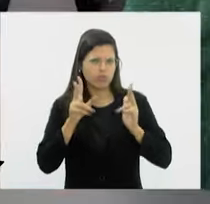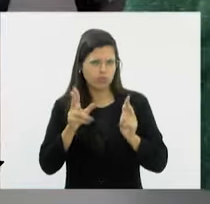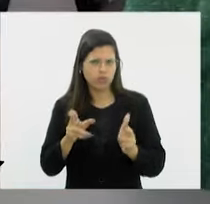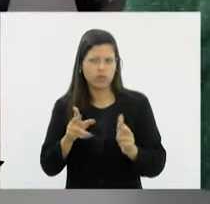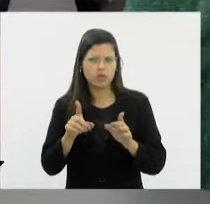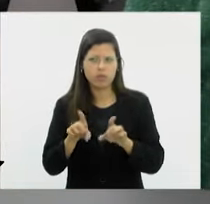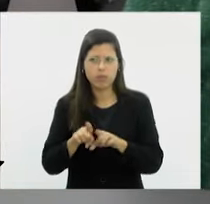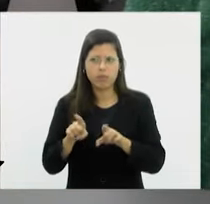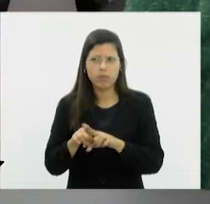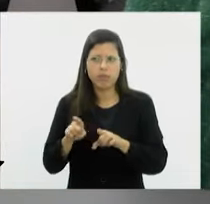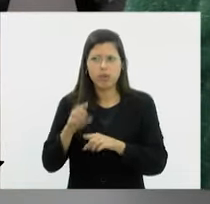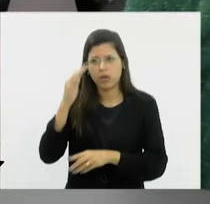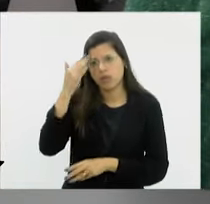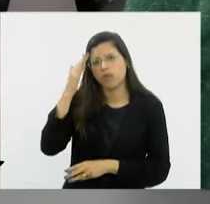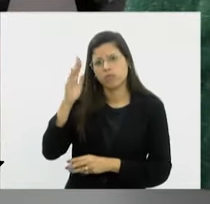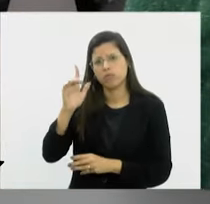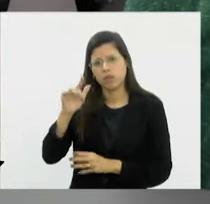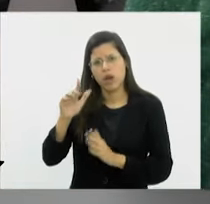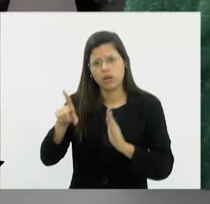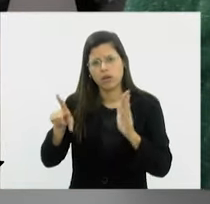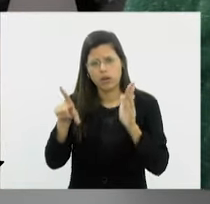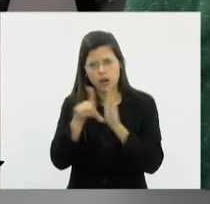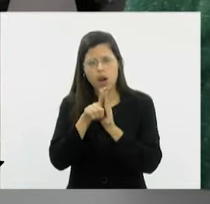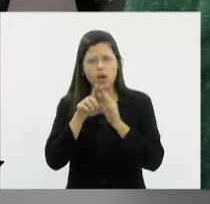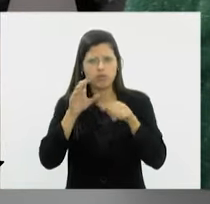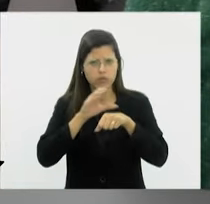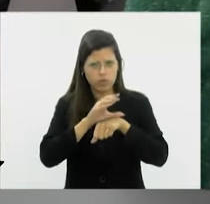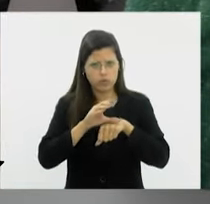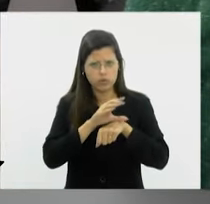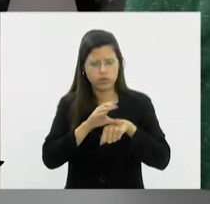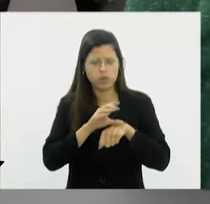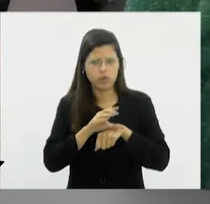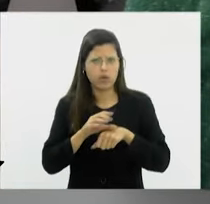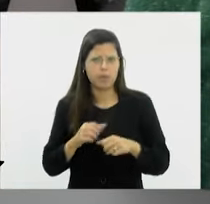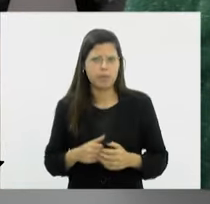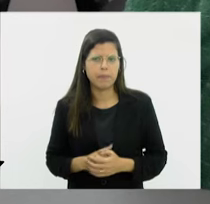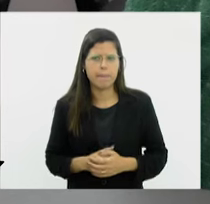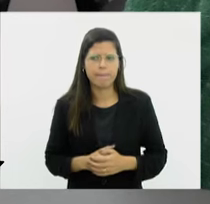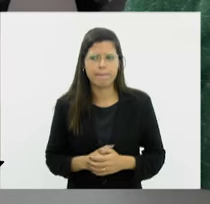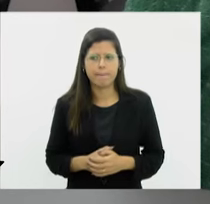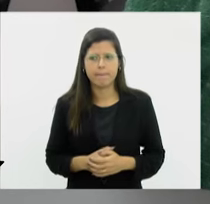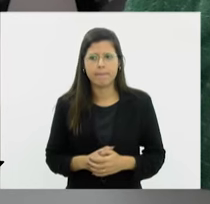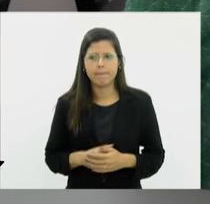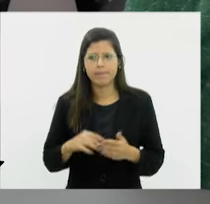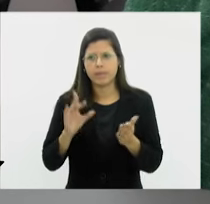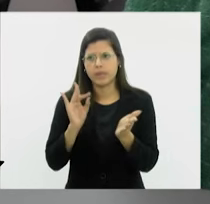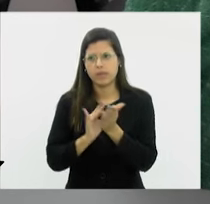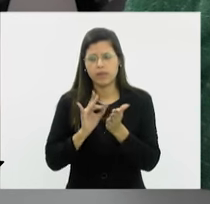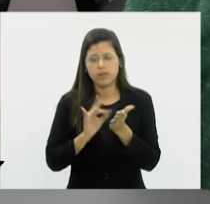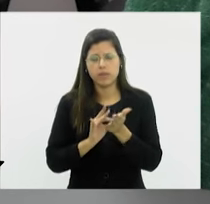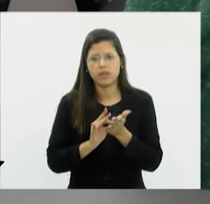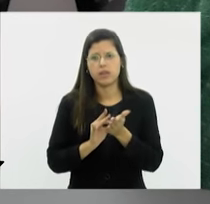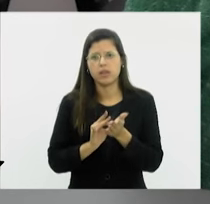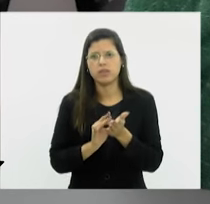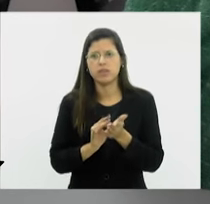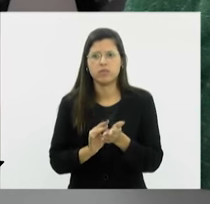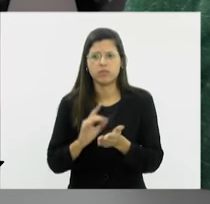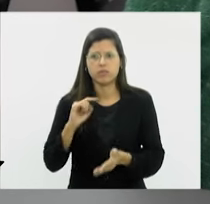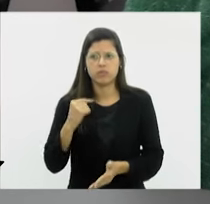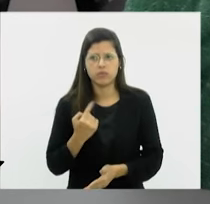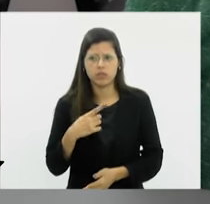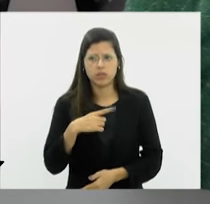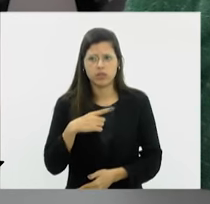entendo que são absolutamente legais e constitucionais. Na verdade, assim, a gente tem, na